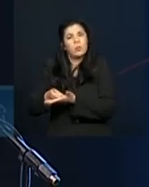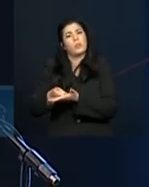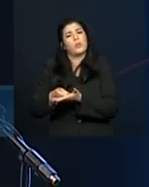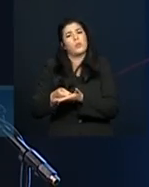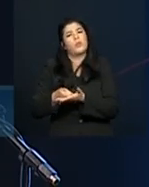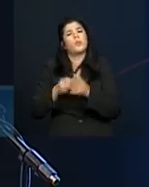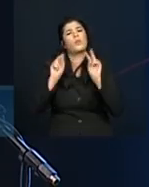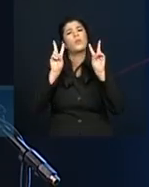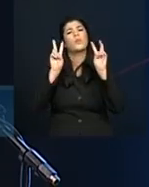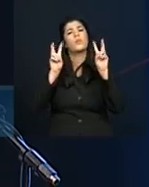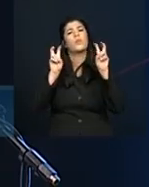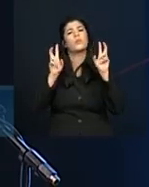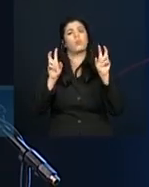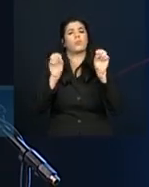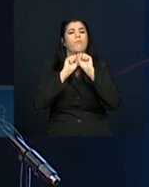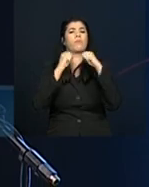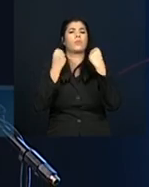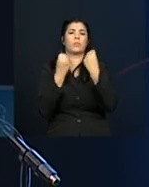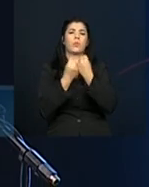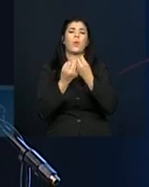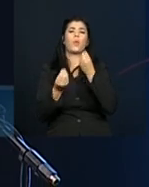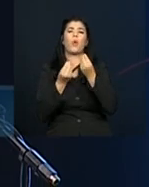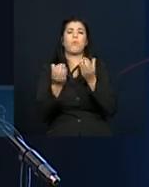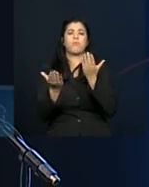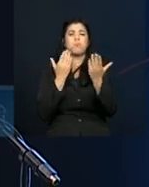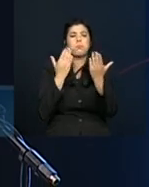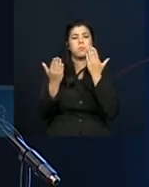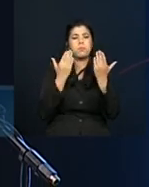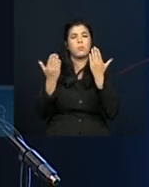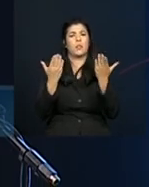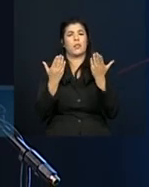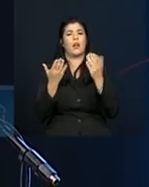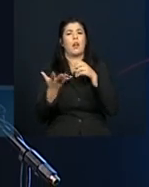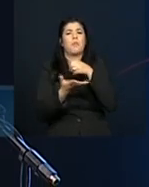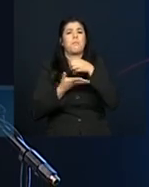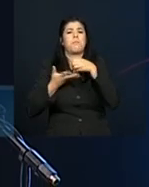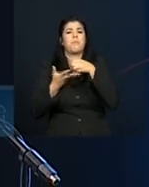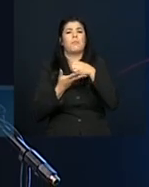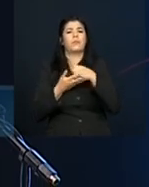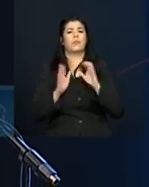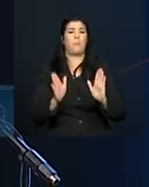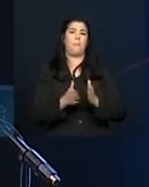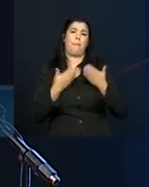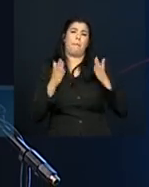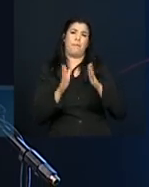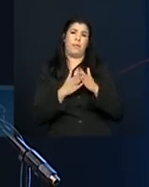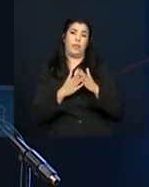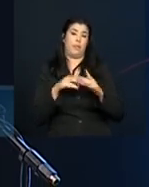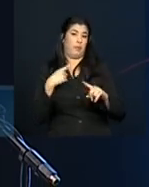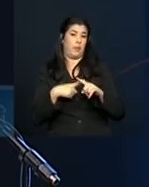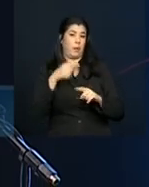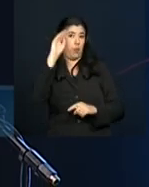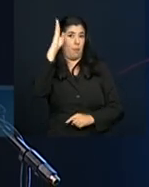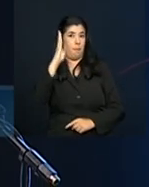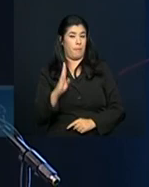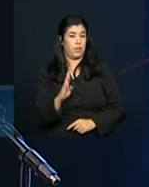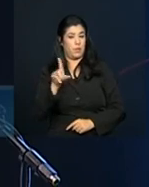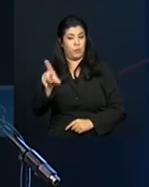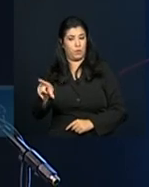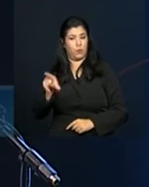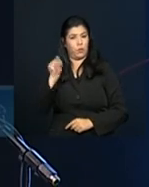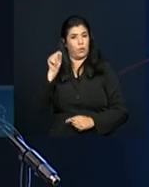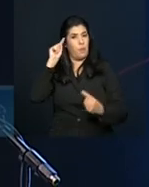o assunto desse seminário, como medir pobreza. Porque o Brasil, como eu estava dizendo, é um país que, vamos dizer, pegou a meta